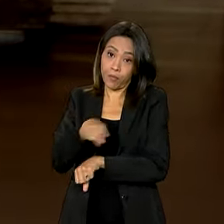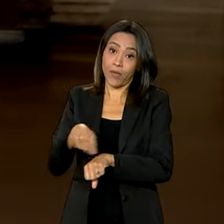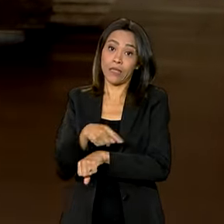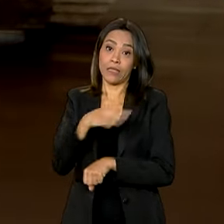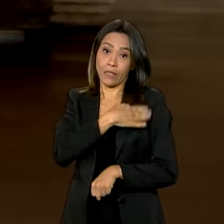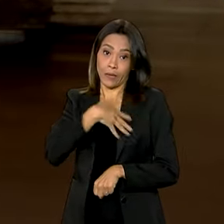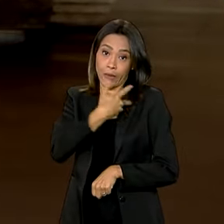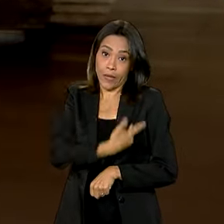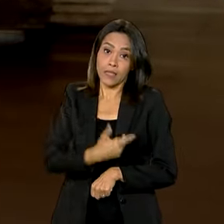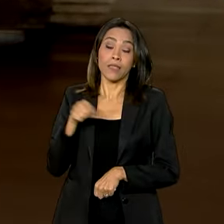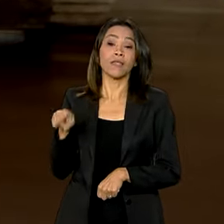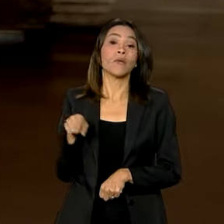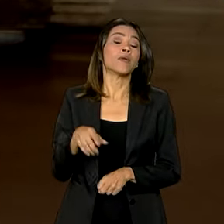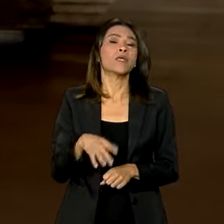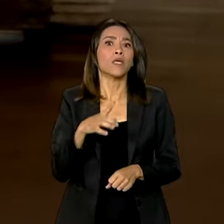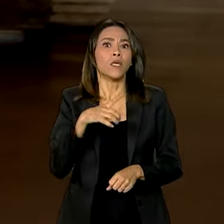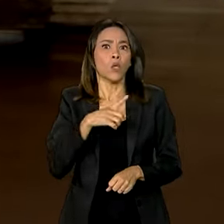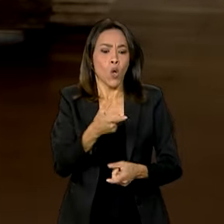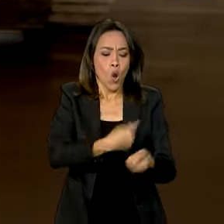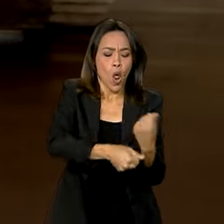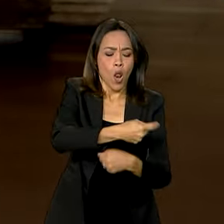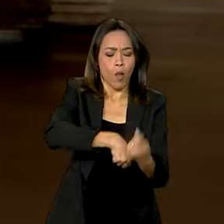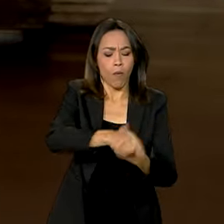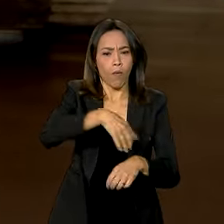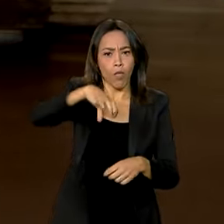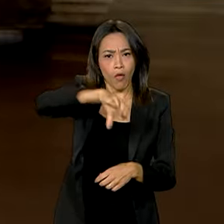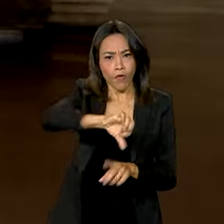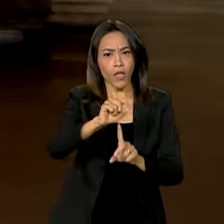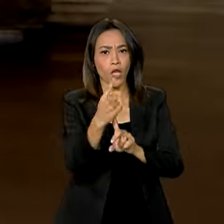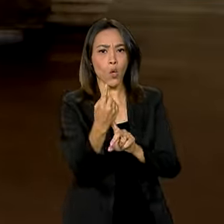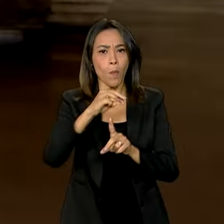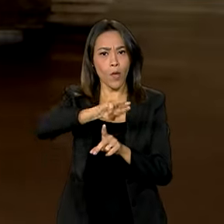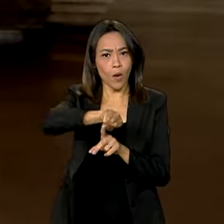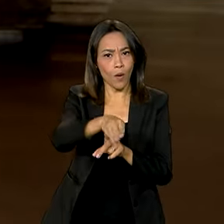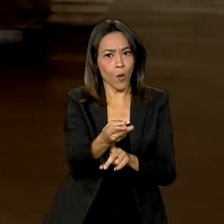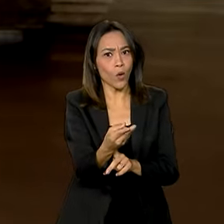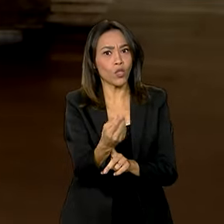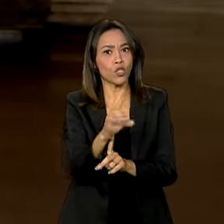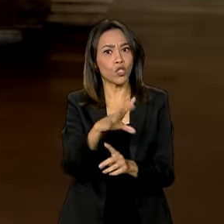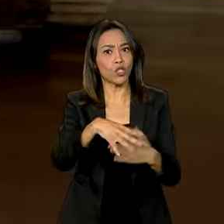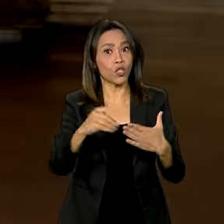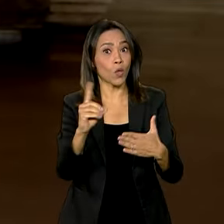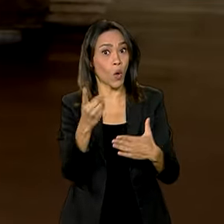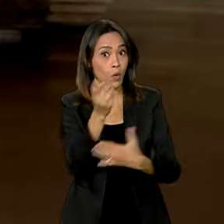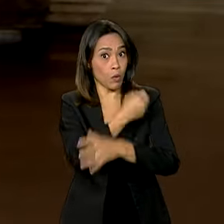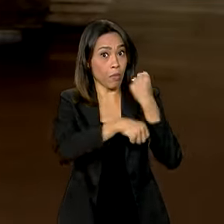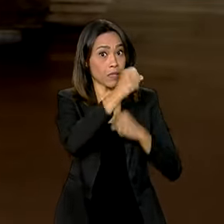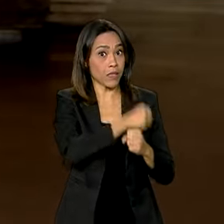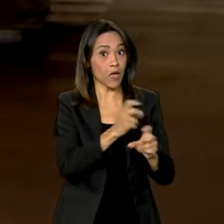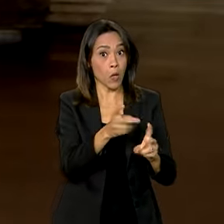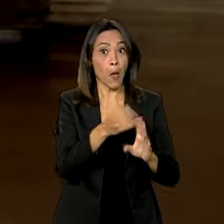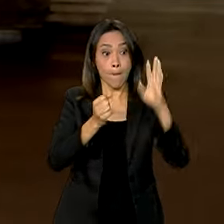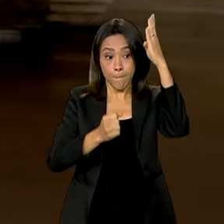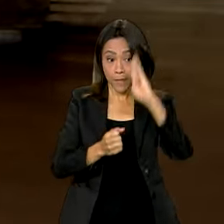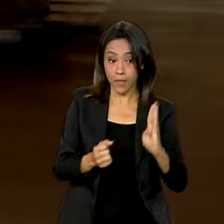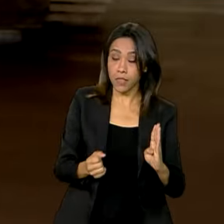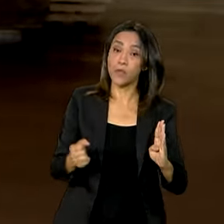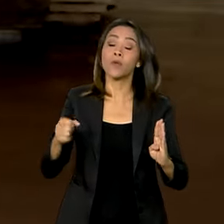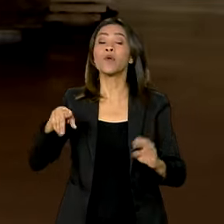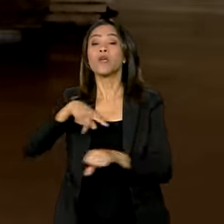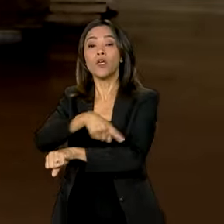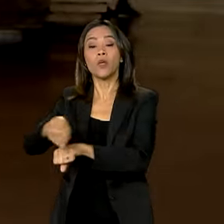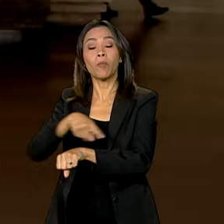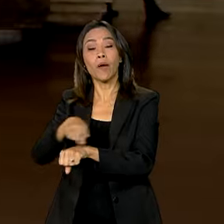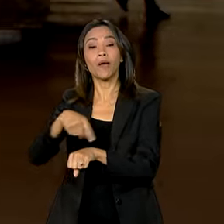comércio que movimentou mais de 91 milhões de dólares no ano passado, Brasil e Croácia mantêm cooperação